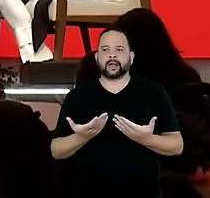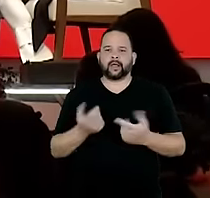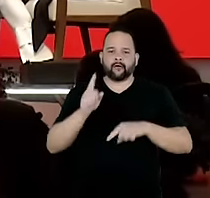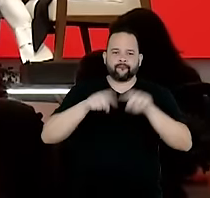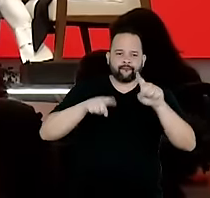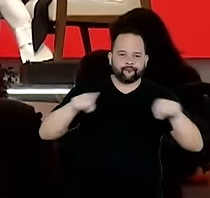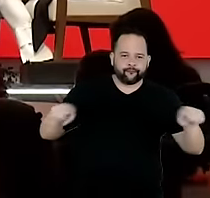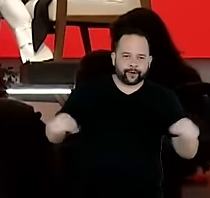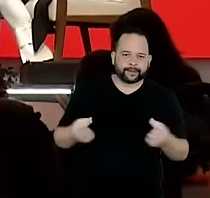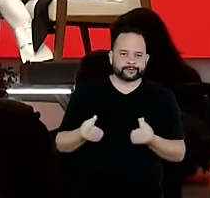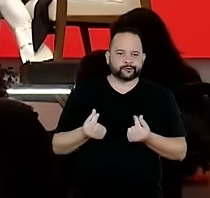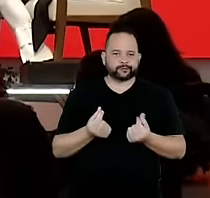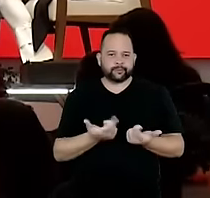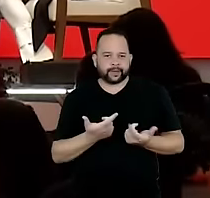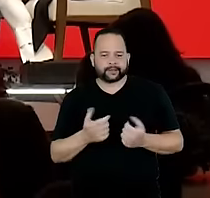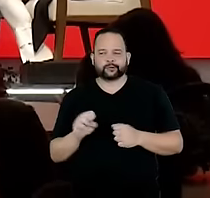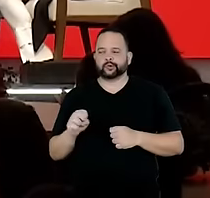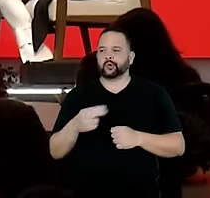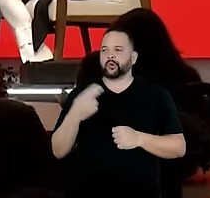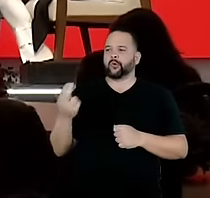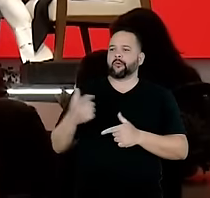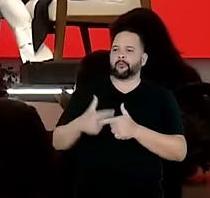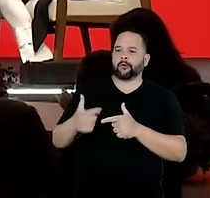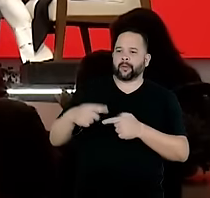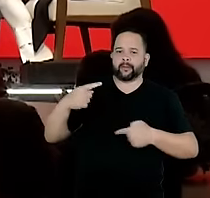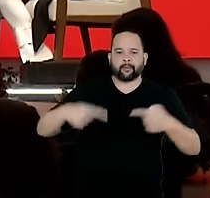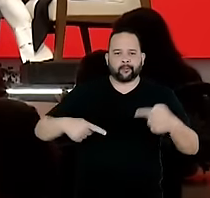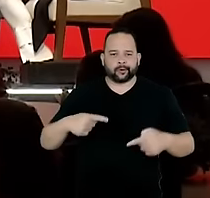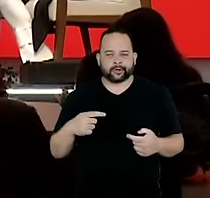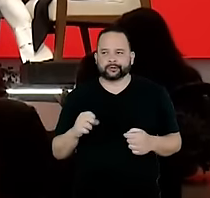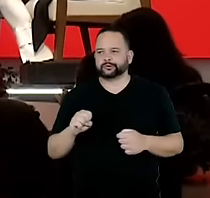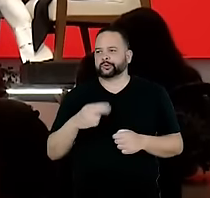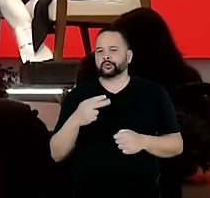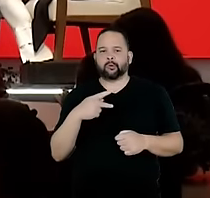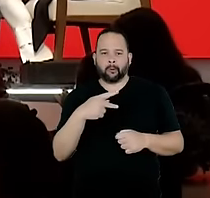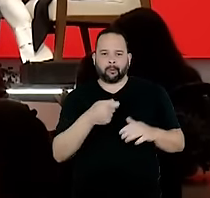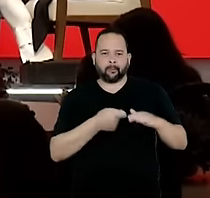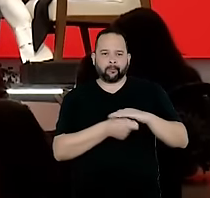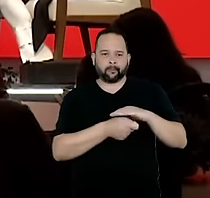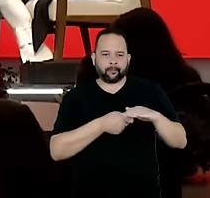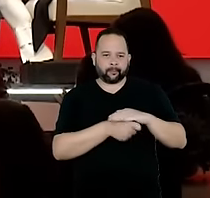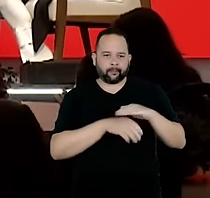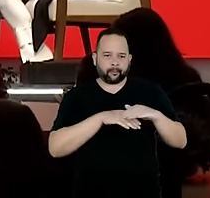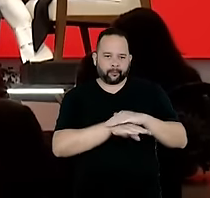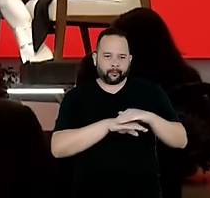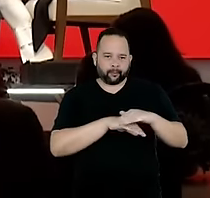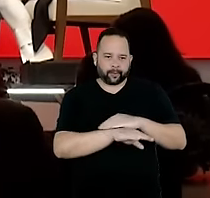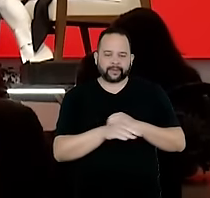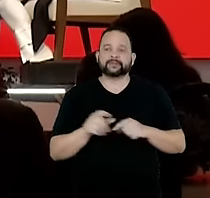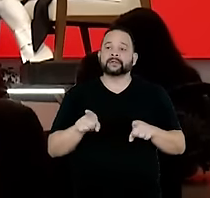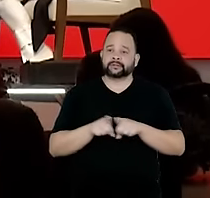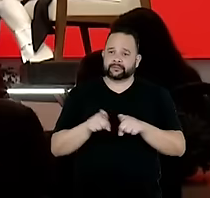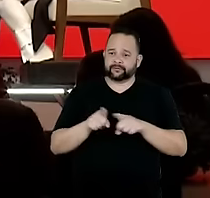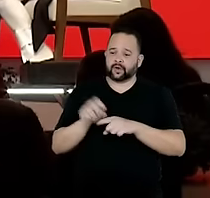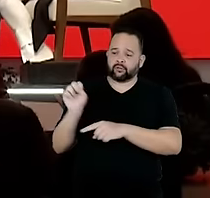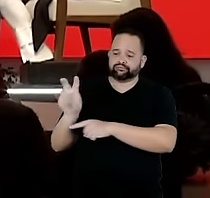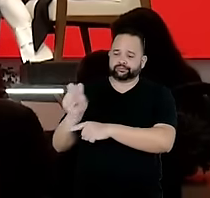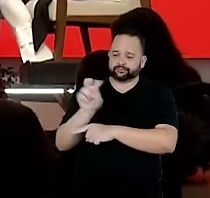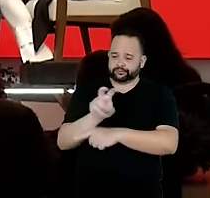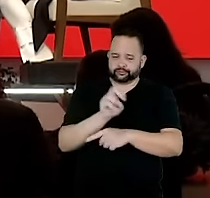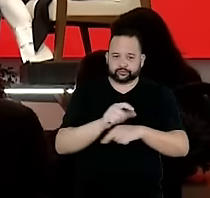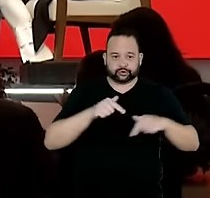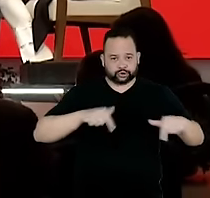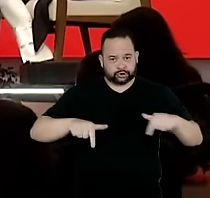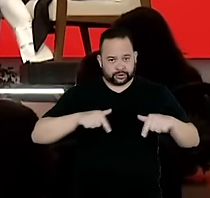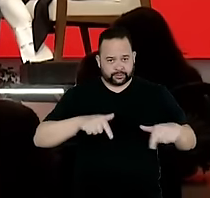geopolítica falou de poupança né falou de mercado de trabalho tudo isso para ancorar trazer a